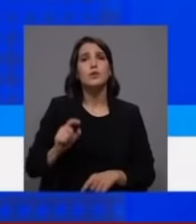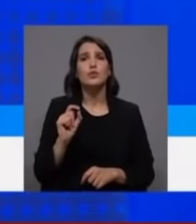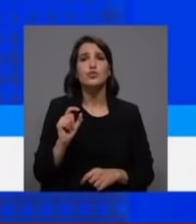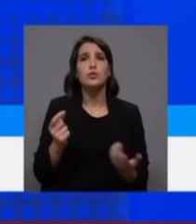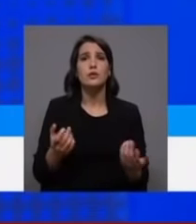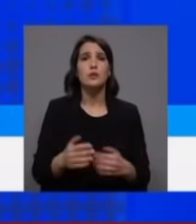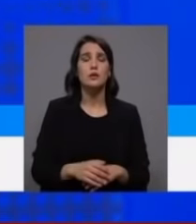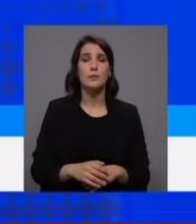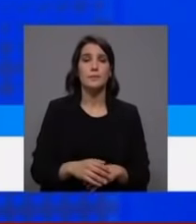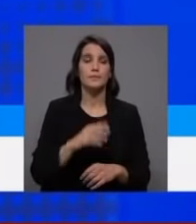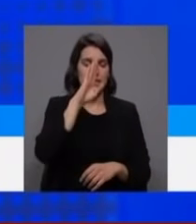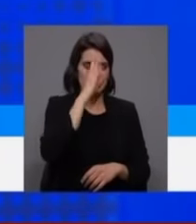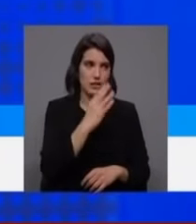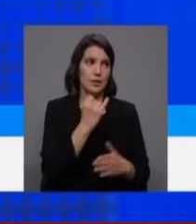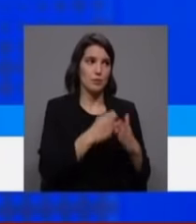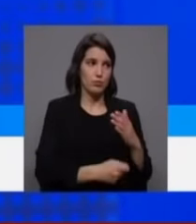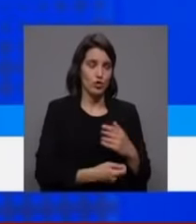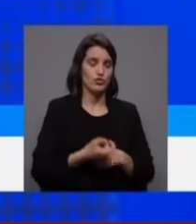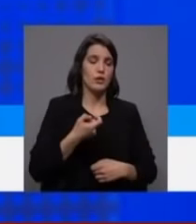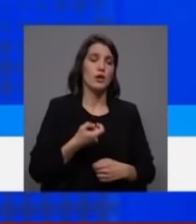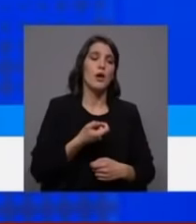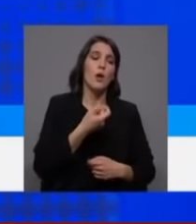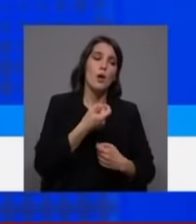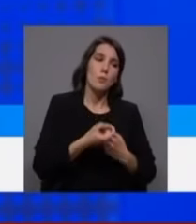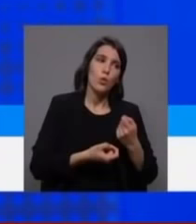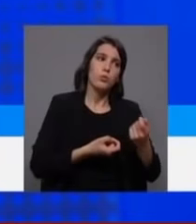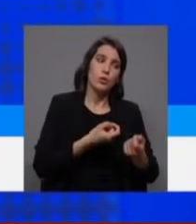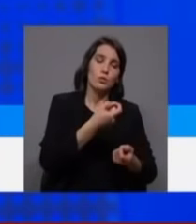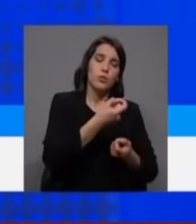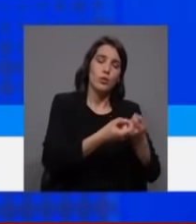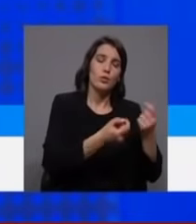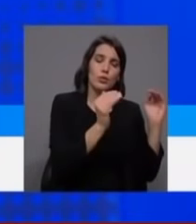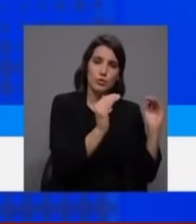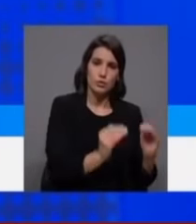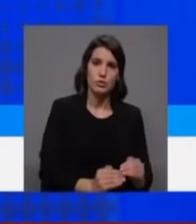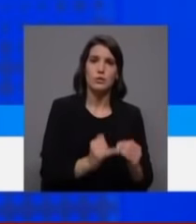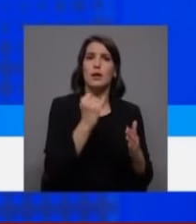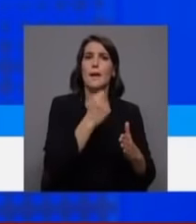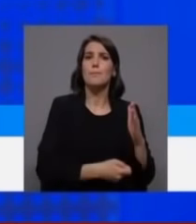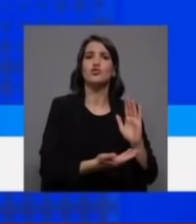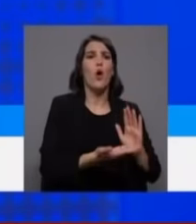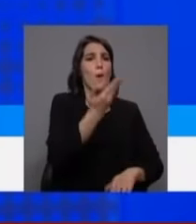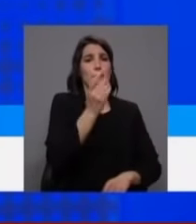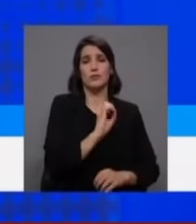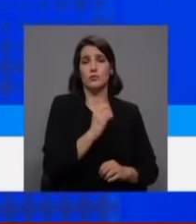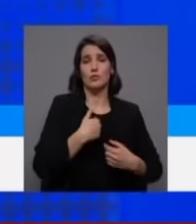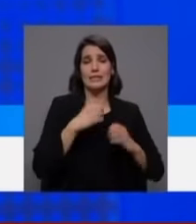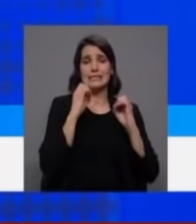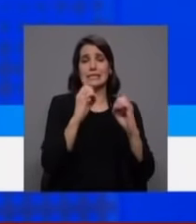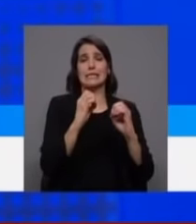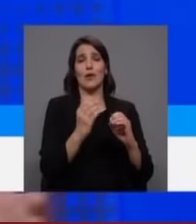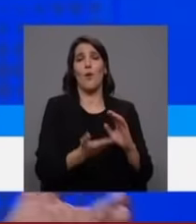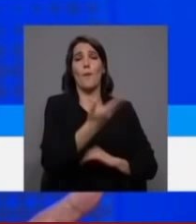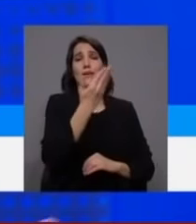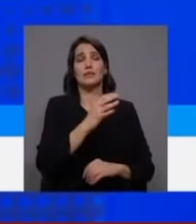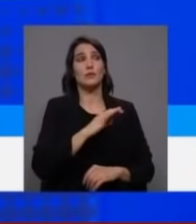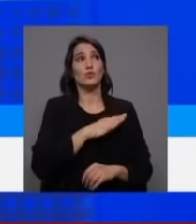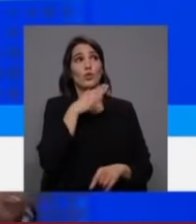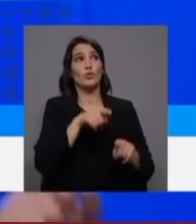tem vindo a reduzir e tem aumentado Não exatamente Claro exatamente vai ficar